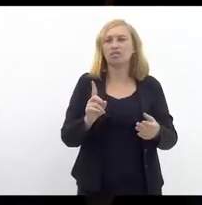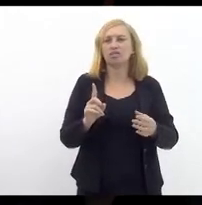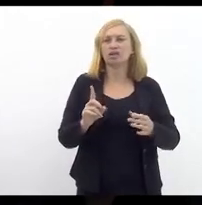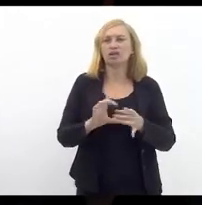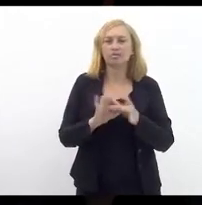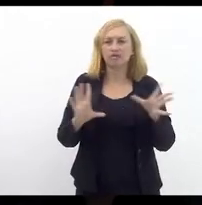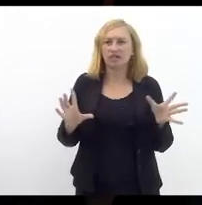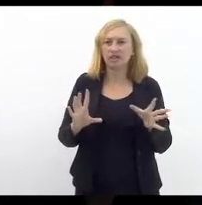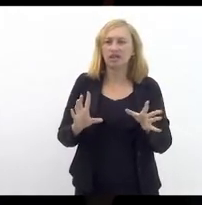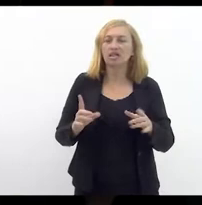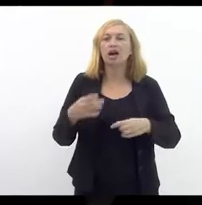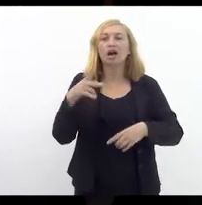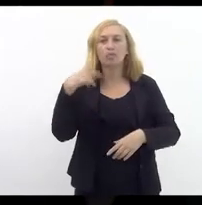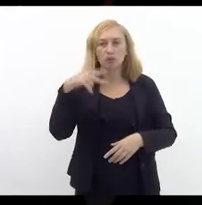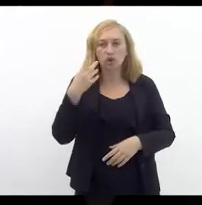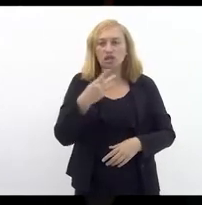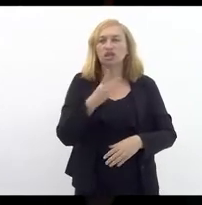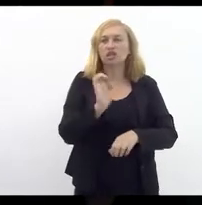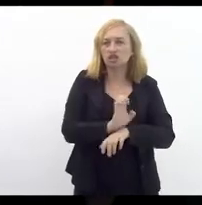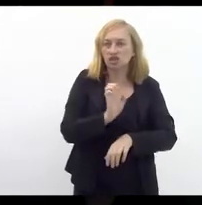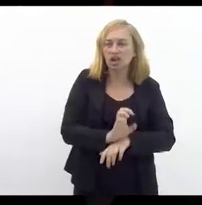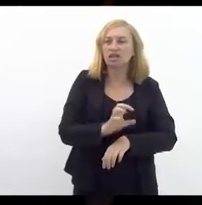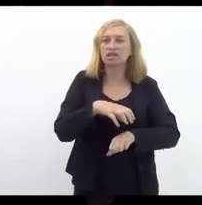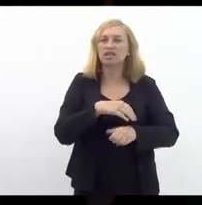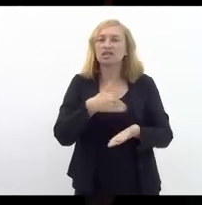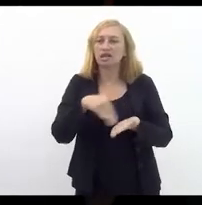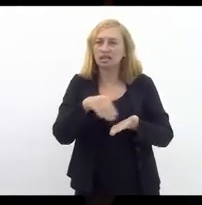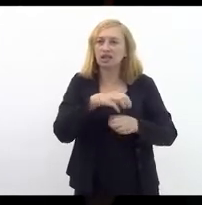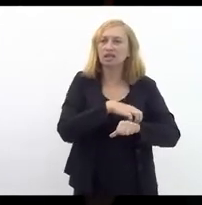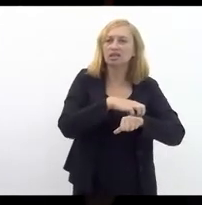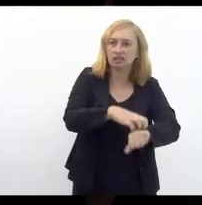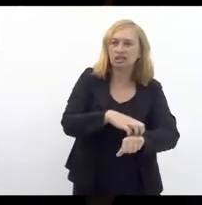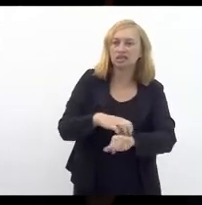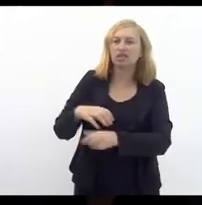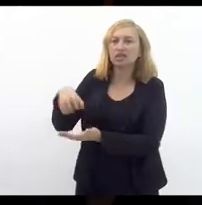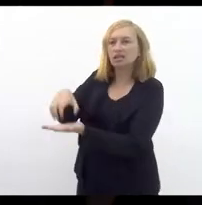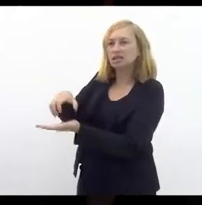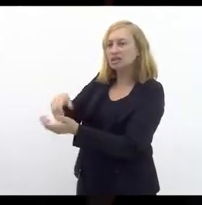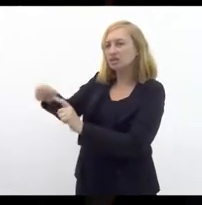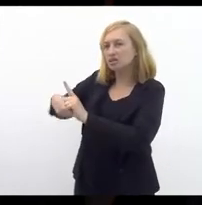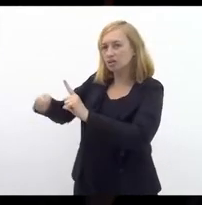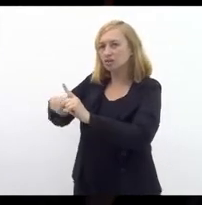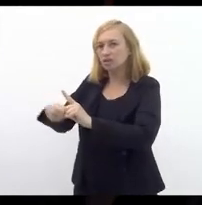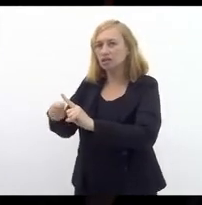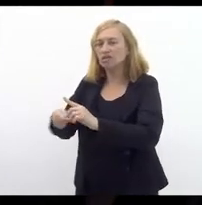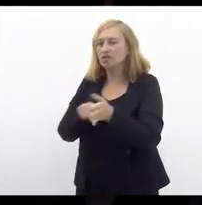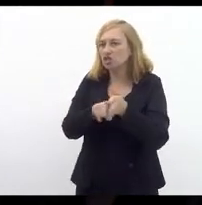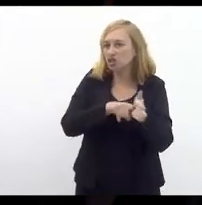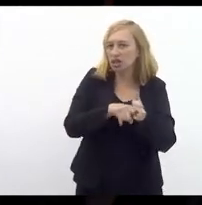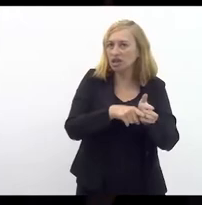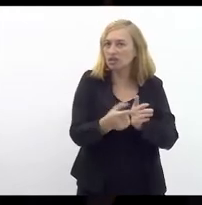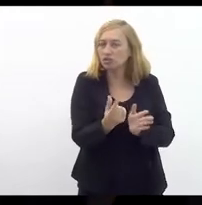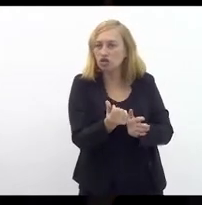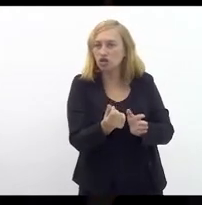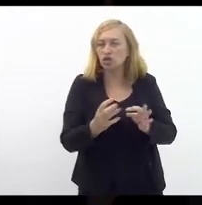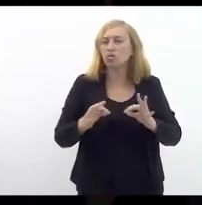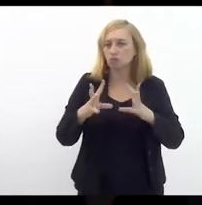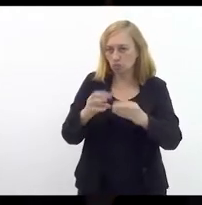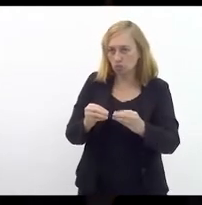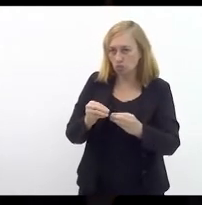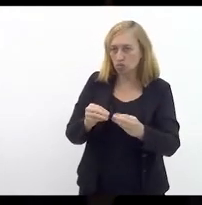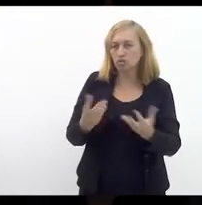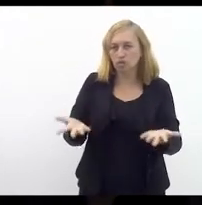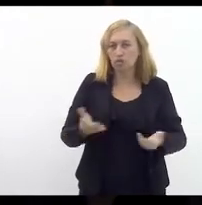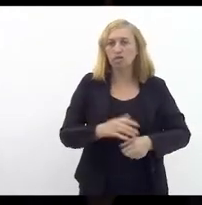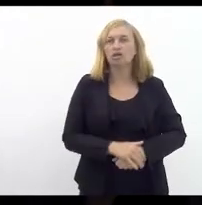obviamente, a política de Estado é da Secretaria de Transporte, a Central de Logística é proprietária dos bens, fiscaliza os seus